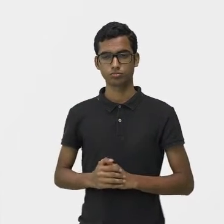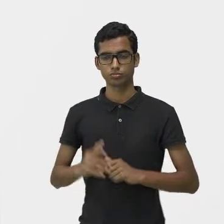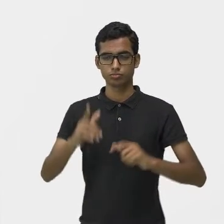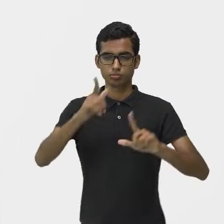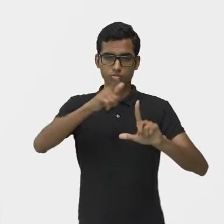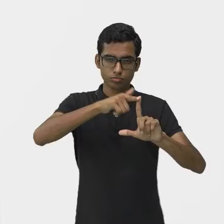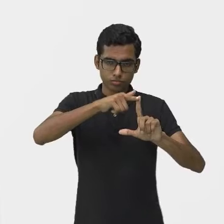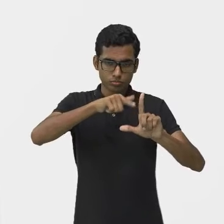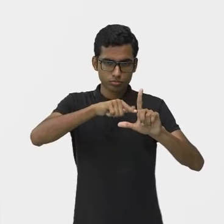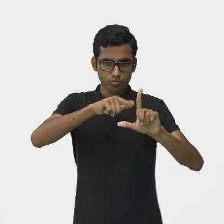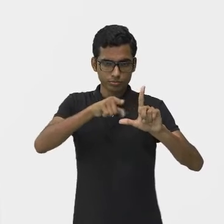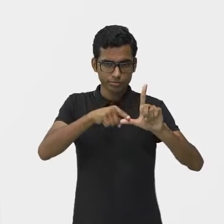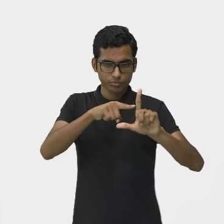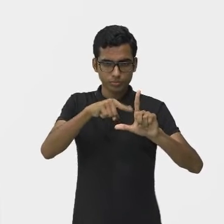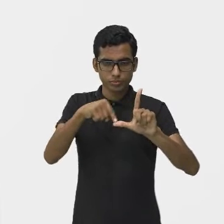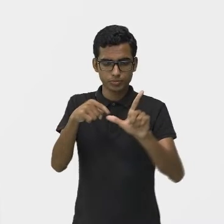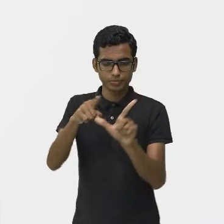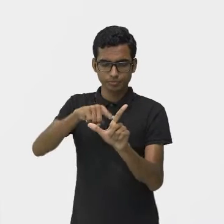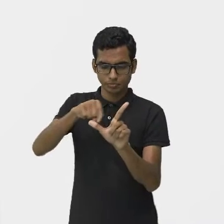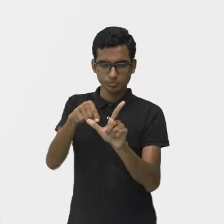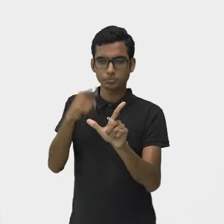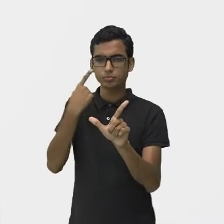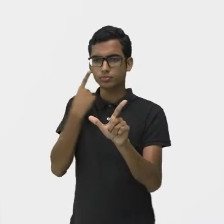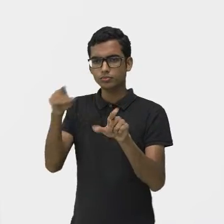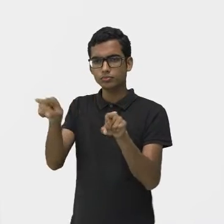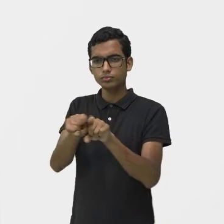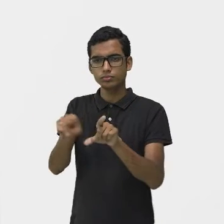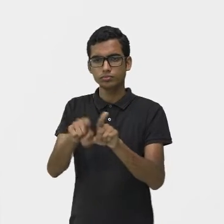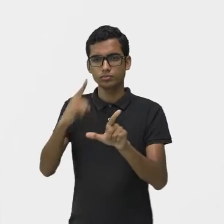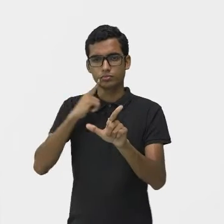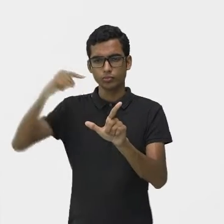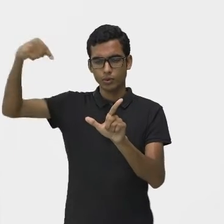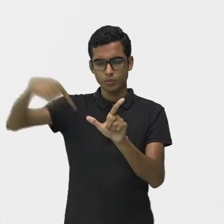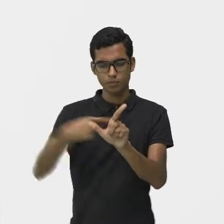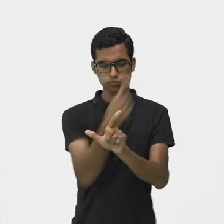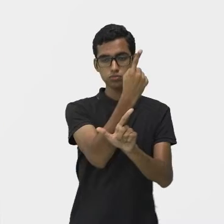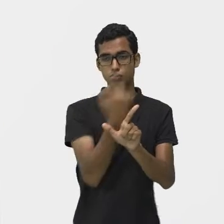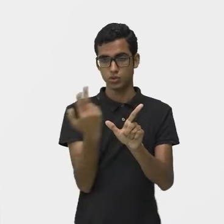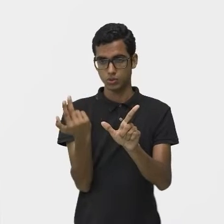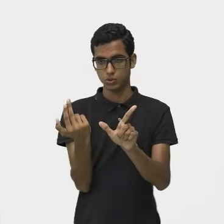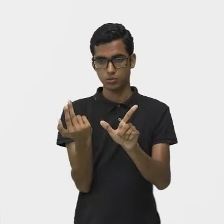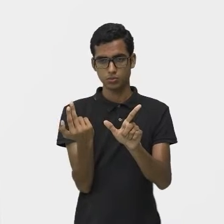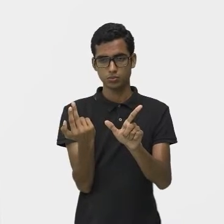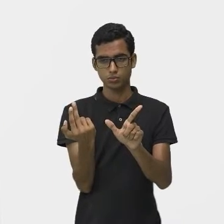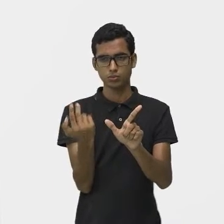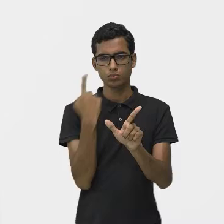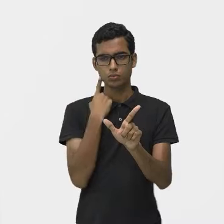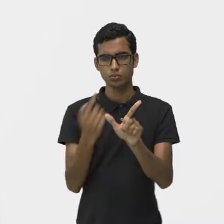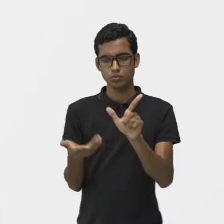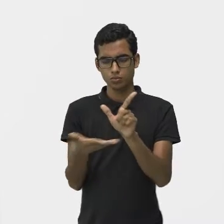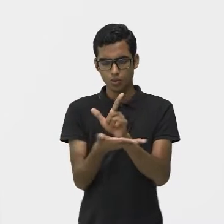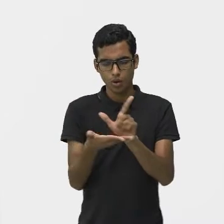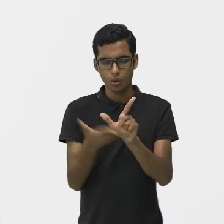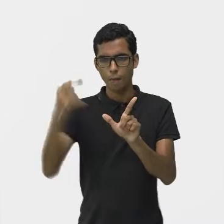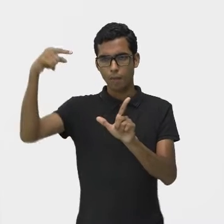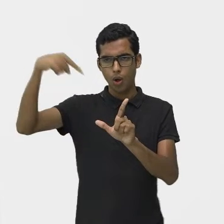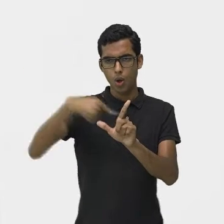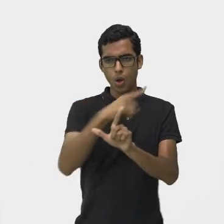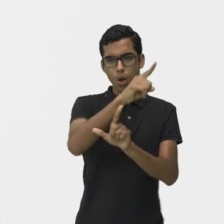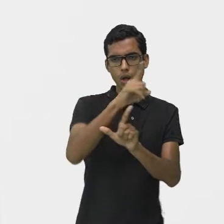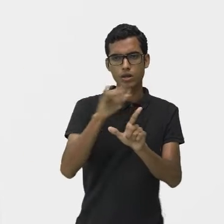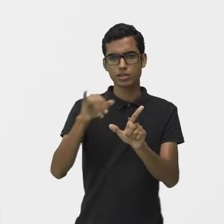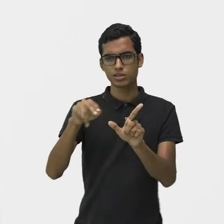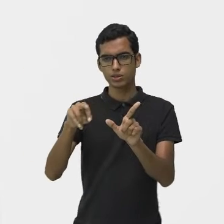de incidência e o ângulo de reflexão são iguais. E os raios